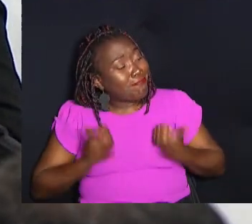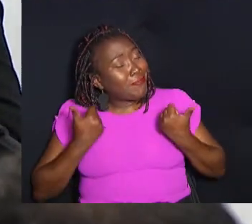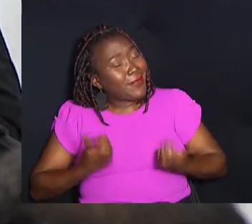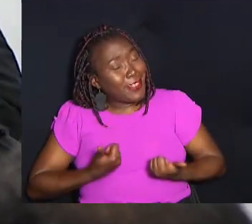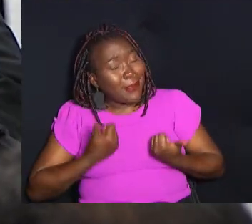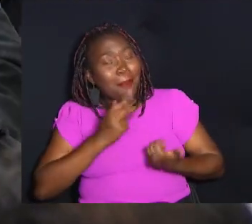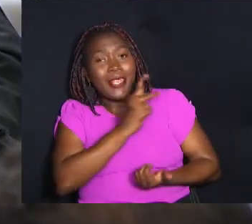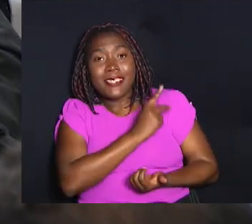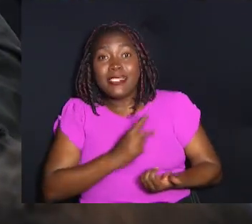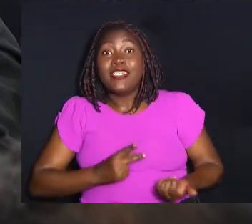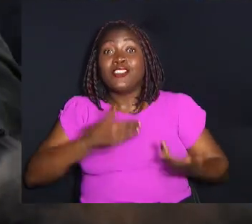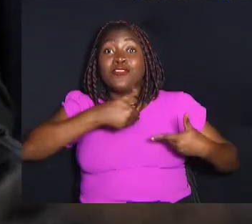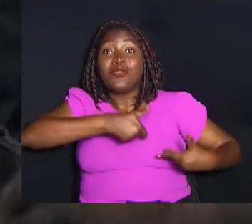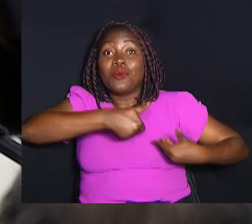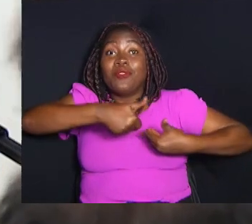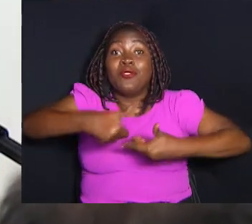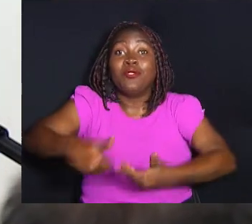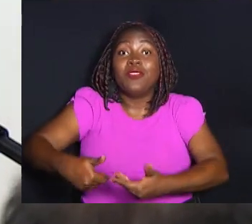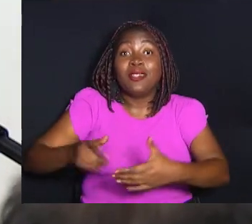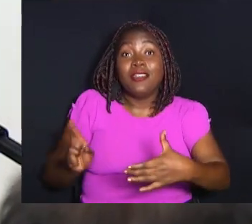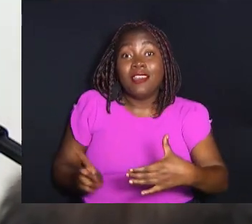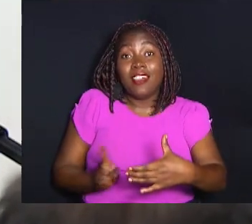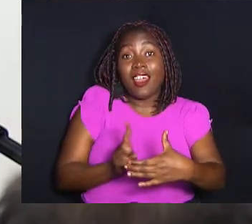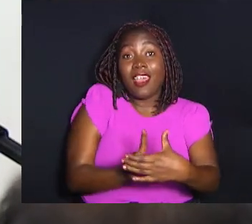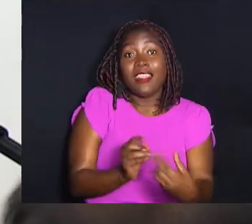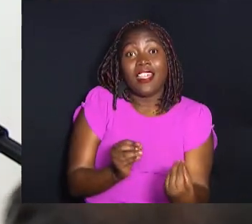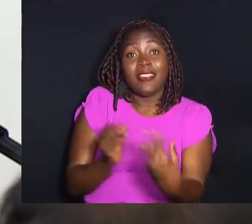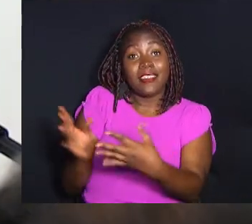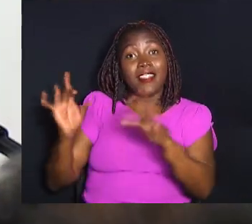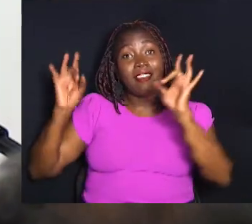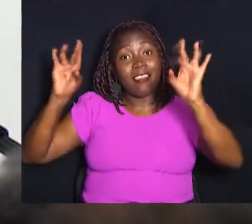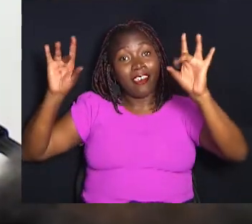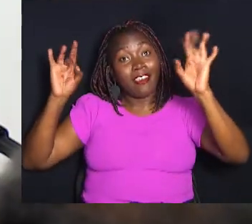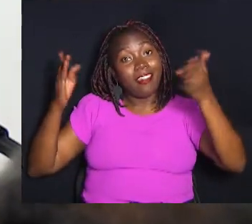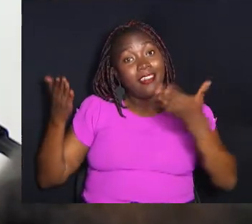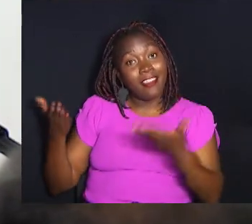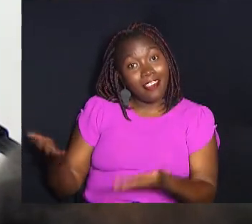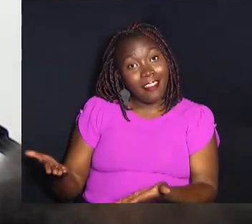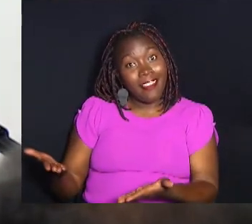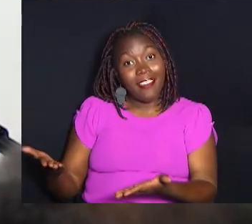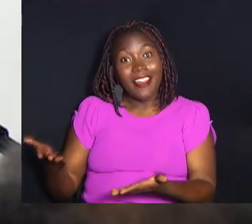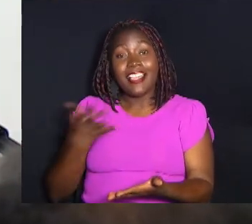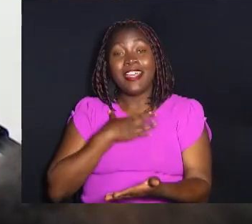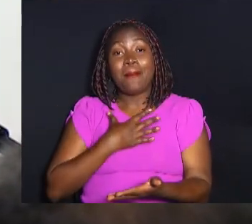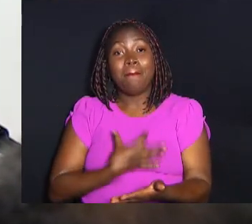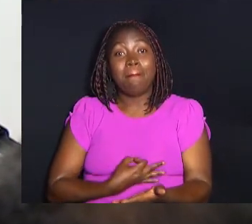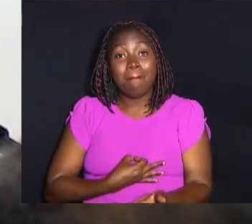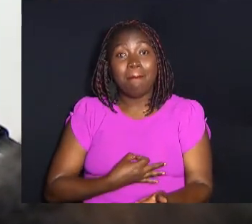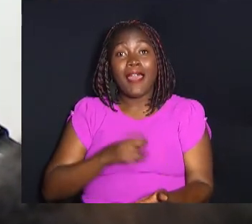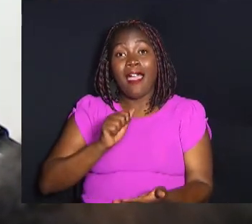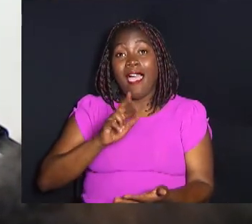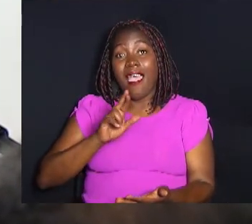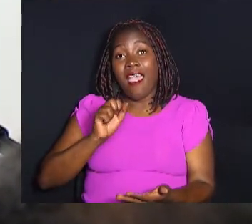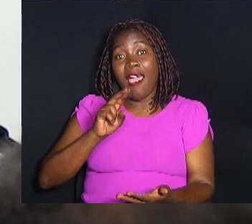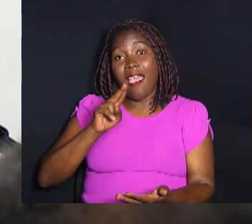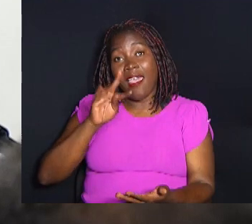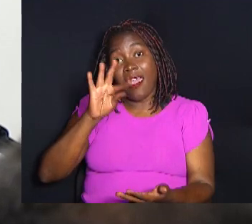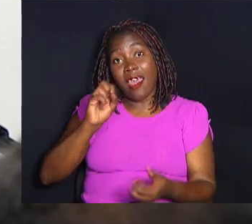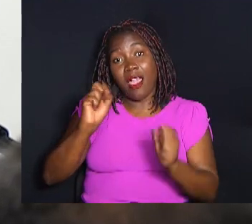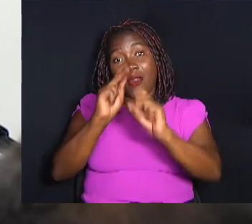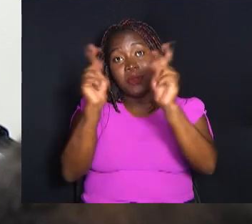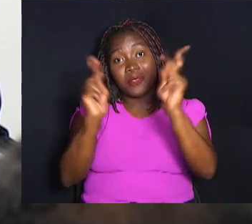de ser ter sido convidado para fazer parte da entrega dessa honraria dessa medalha